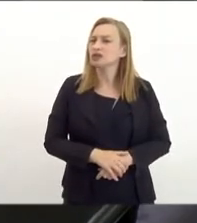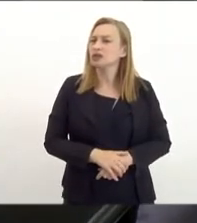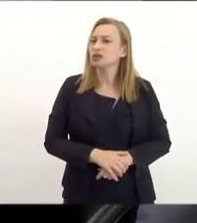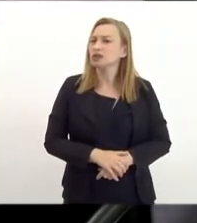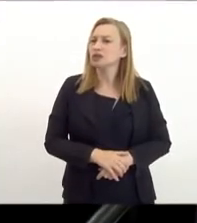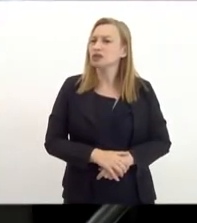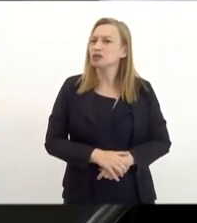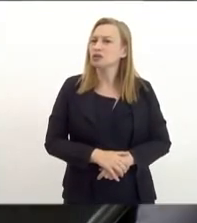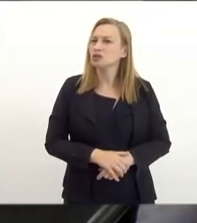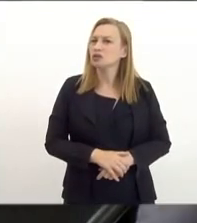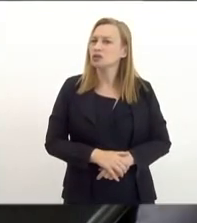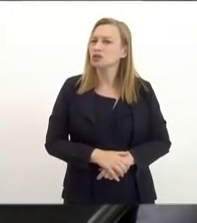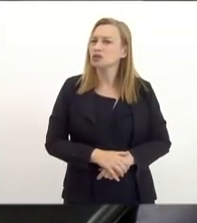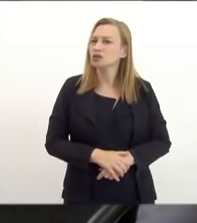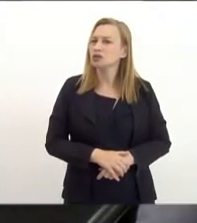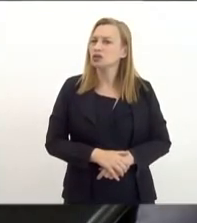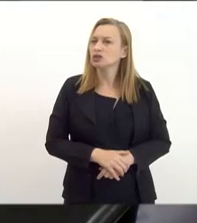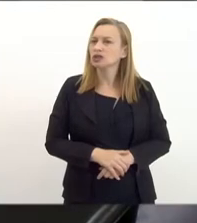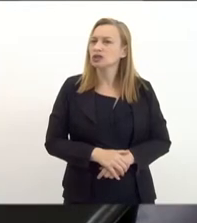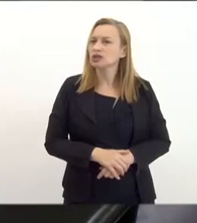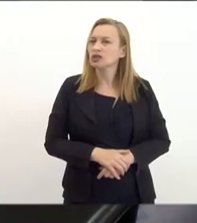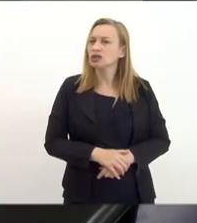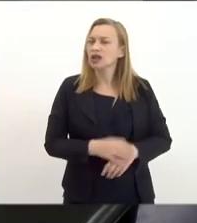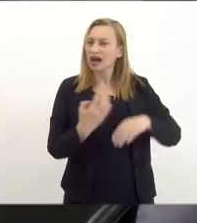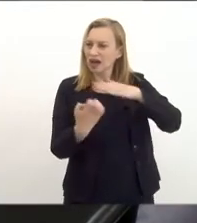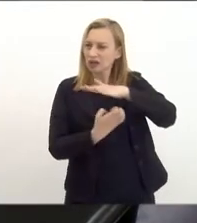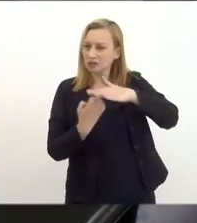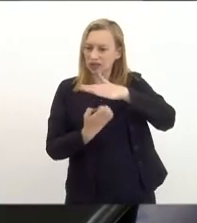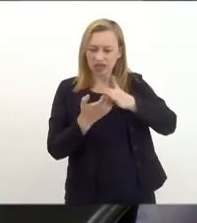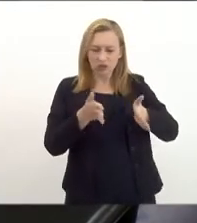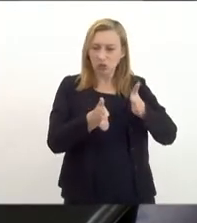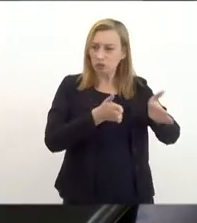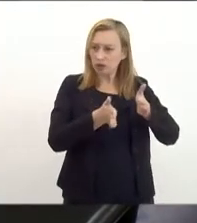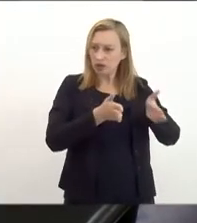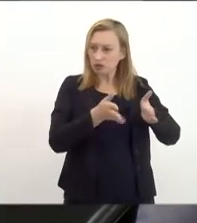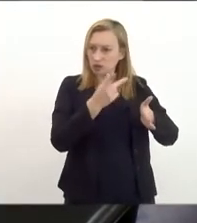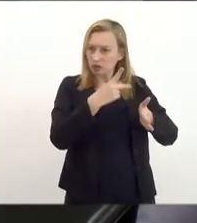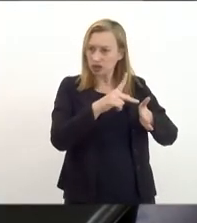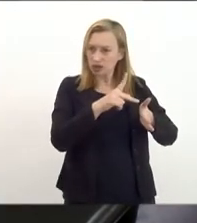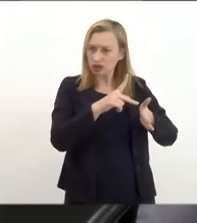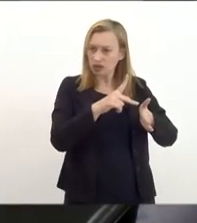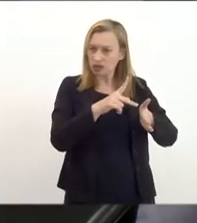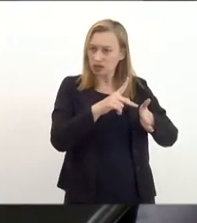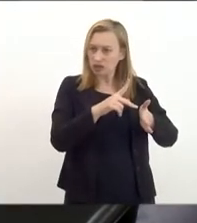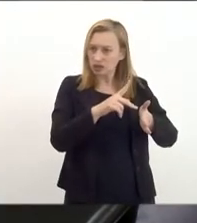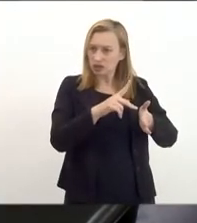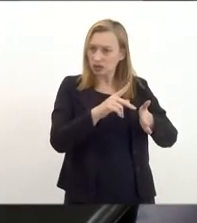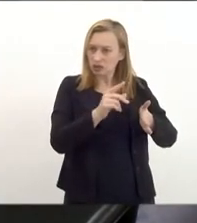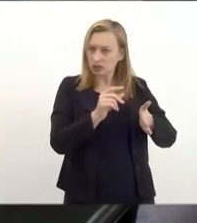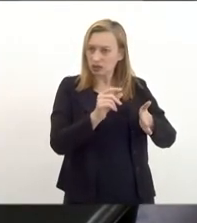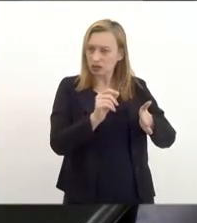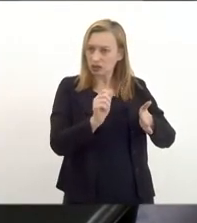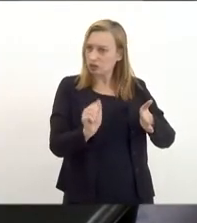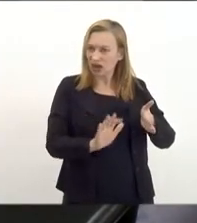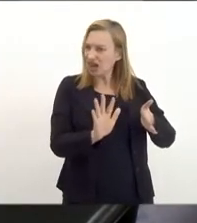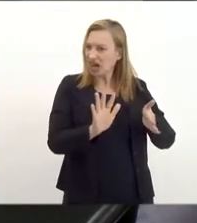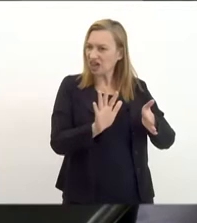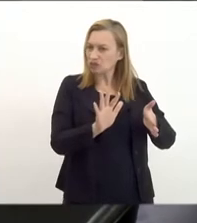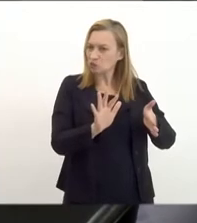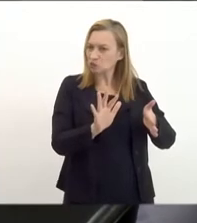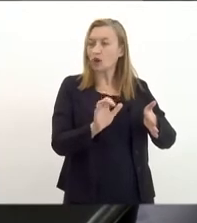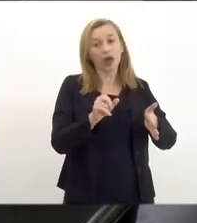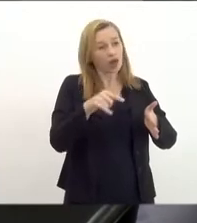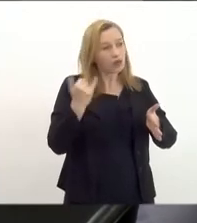manter a empresa numa fase como essa não é custo é importante dizer